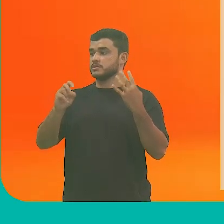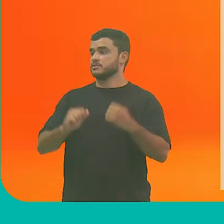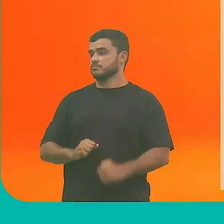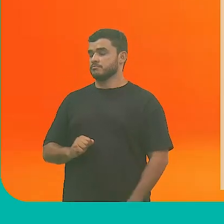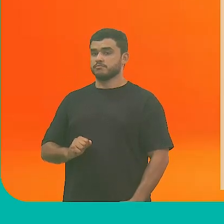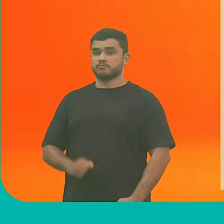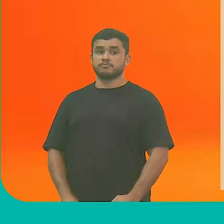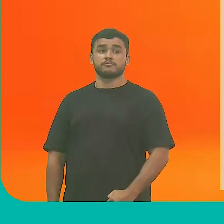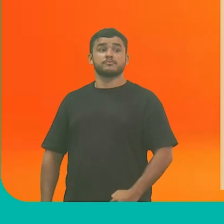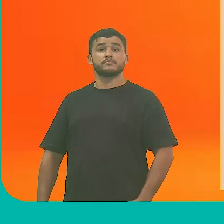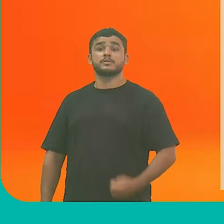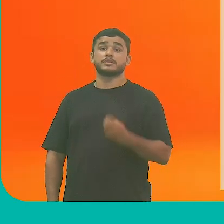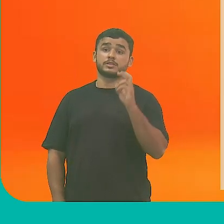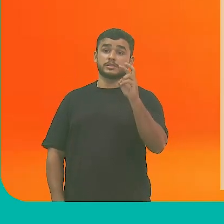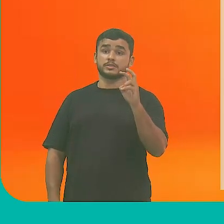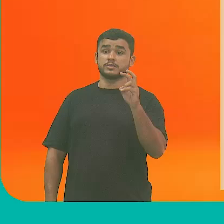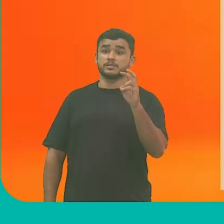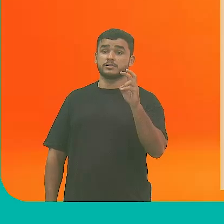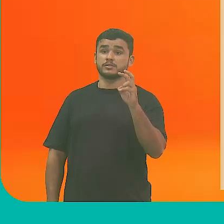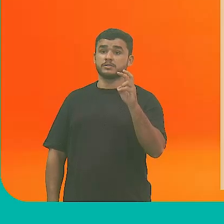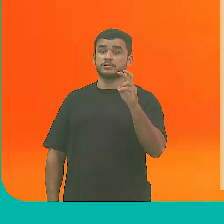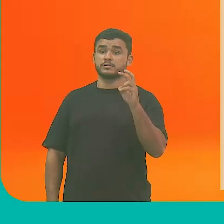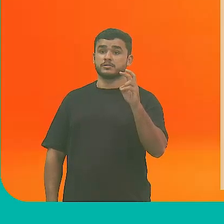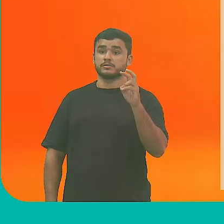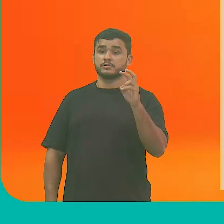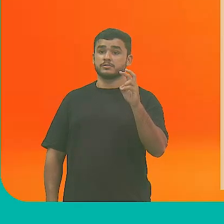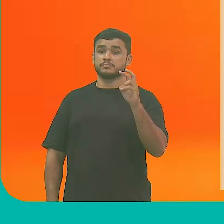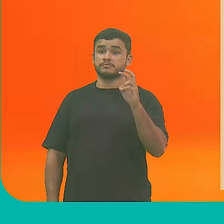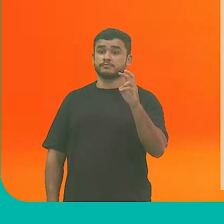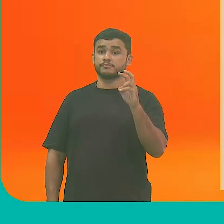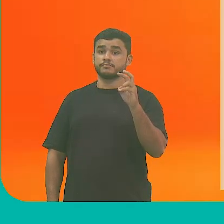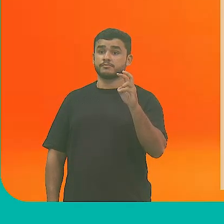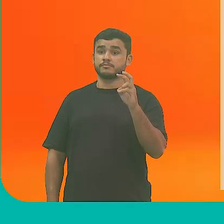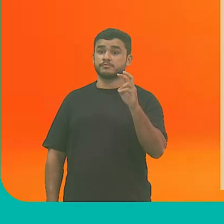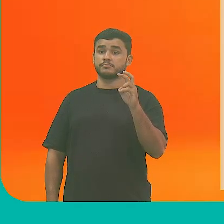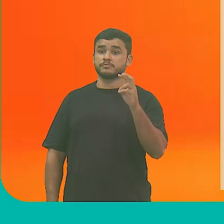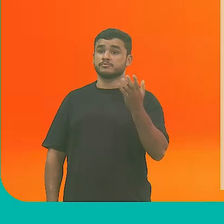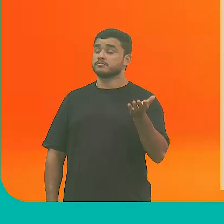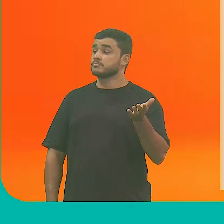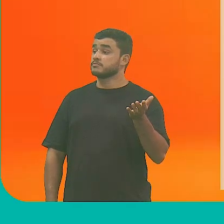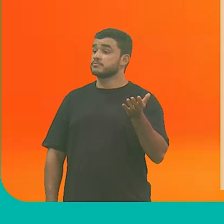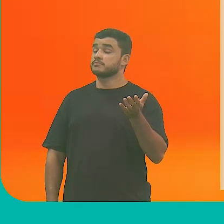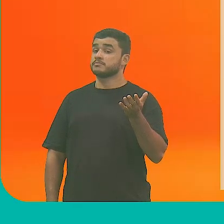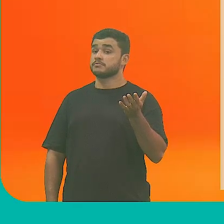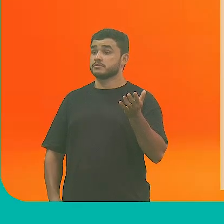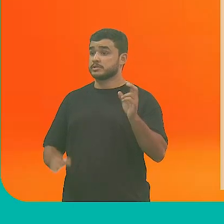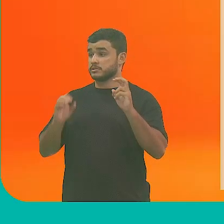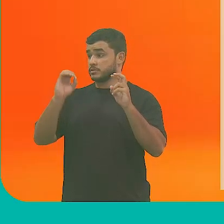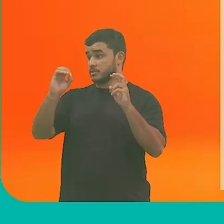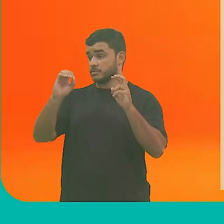5 viagens? Nenhum. 6 viagens?